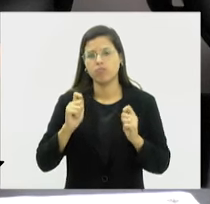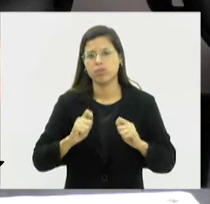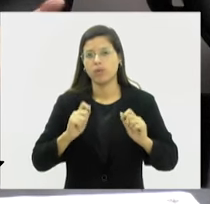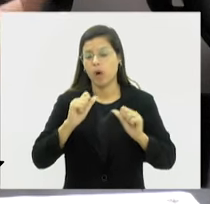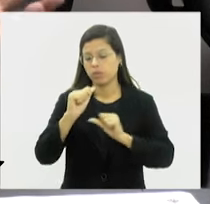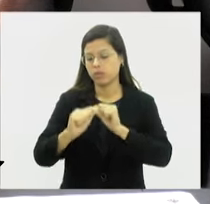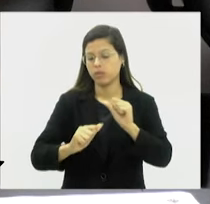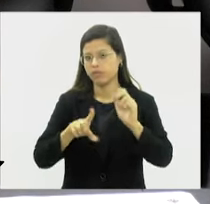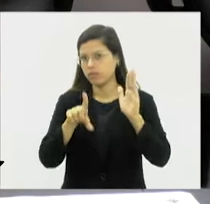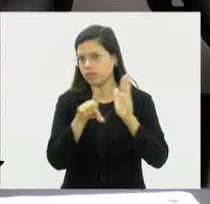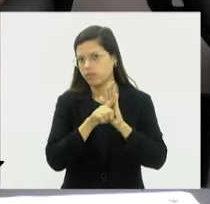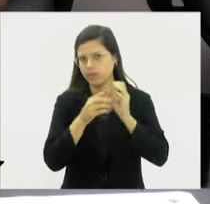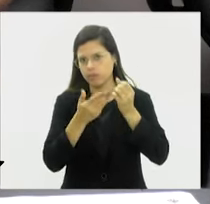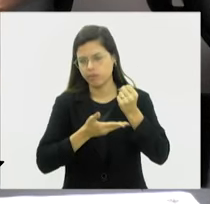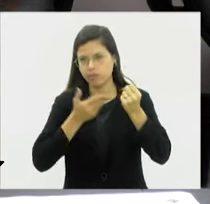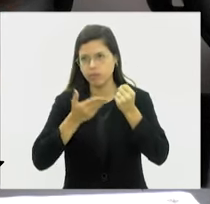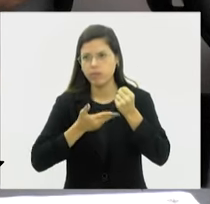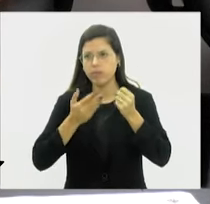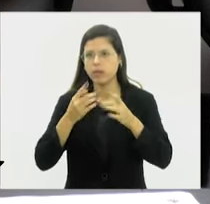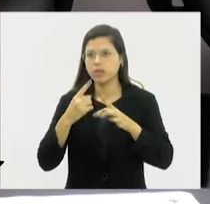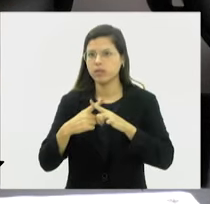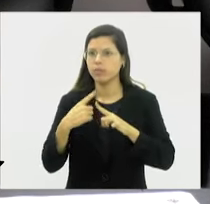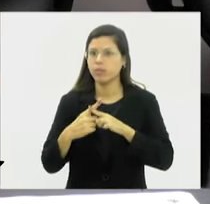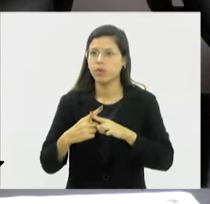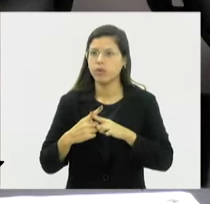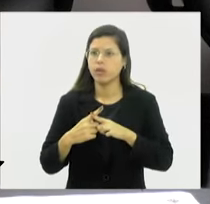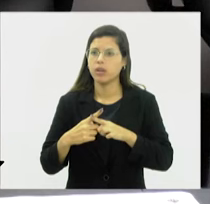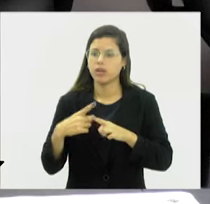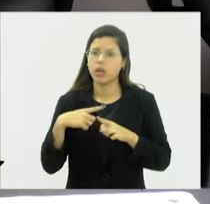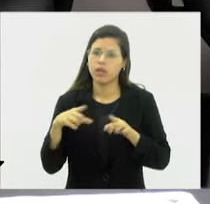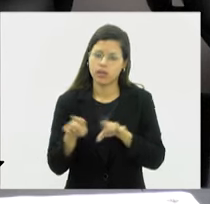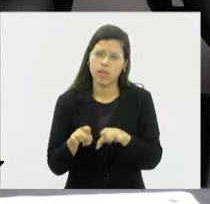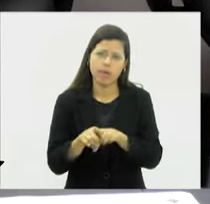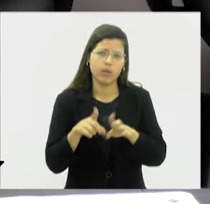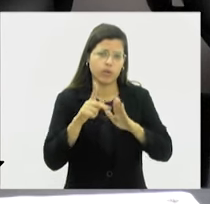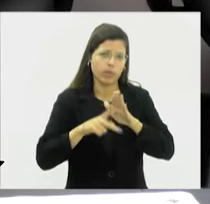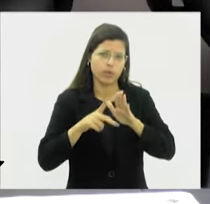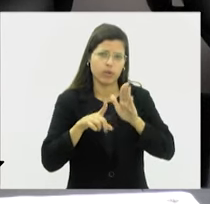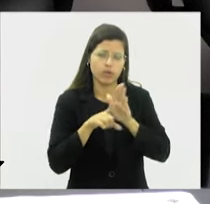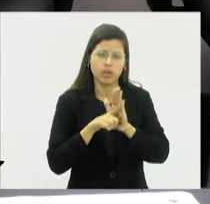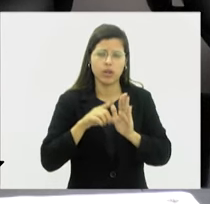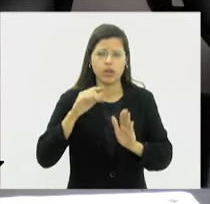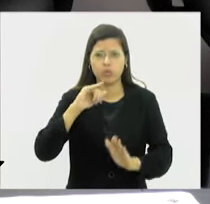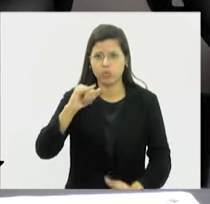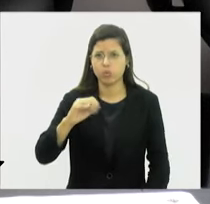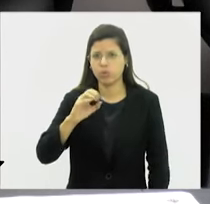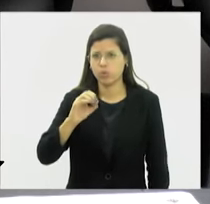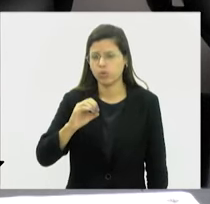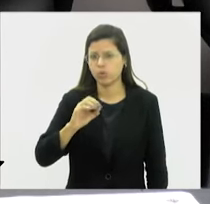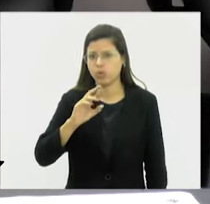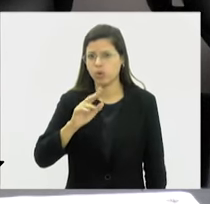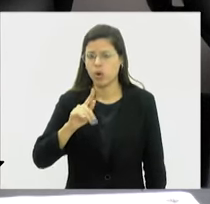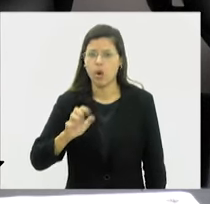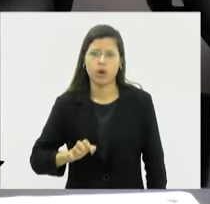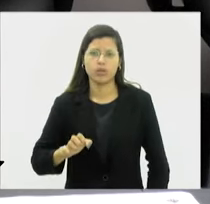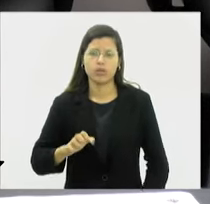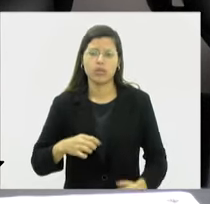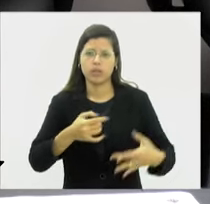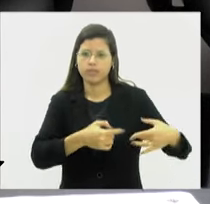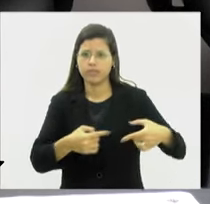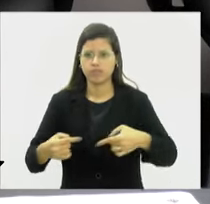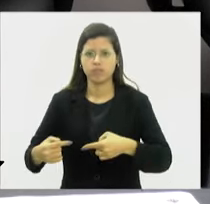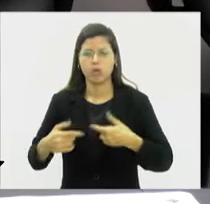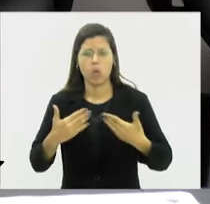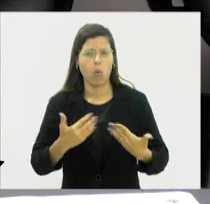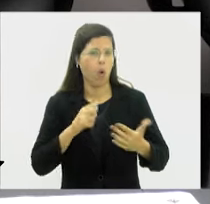Porque, na hora que dela for a pauta, vai o do Jorge Felipe também juntos, né, e aí se discute quais alterações que serão